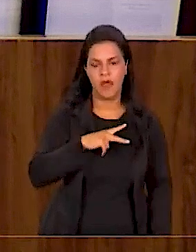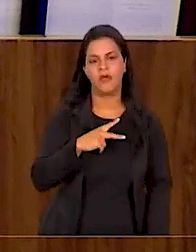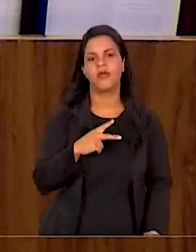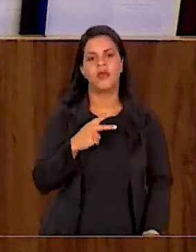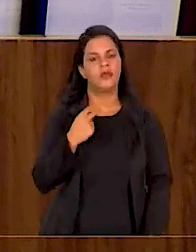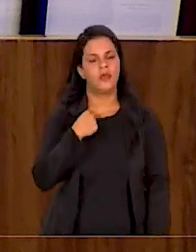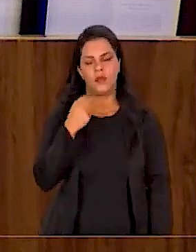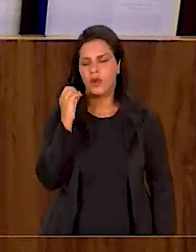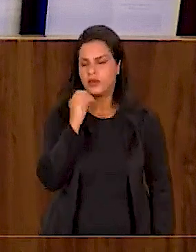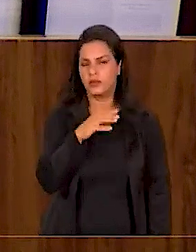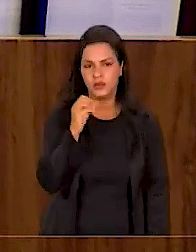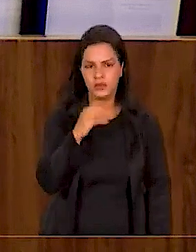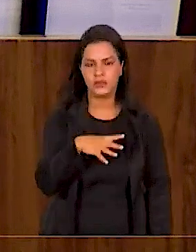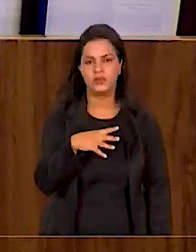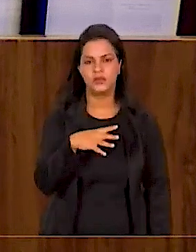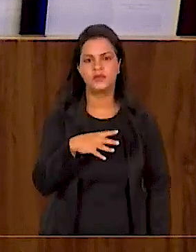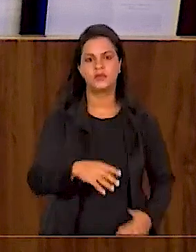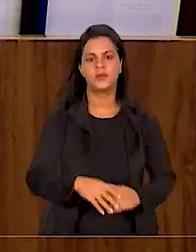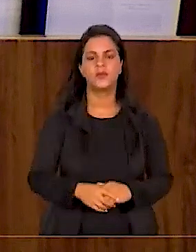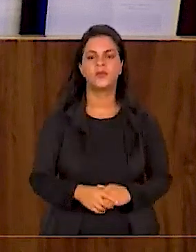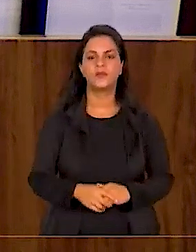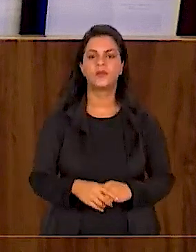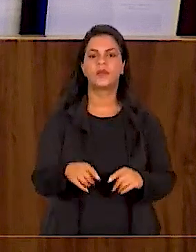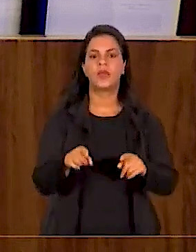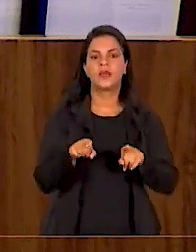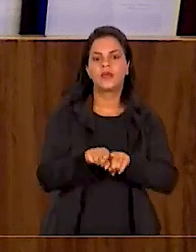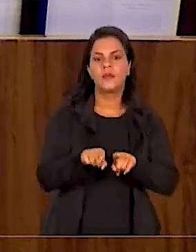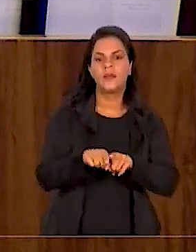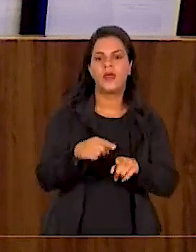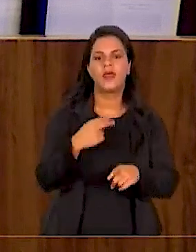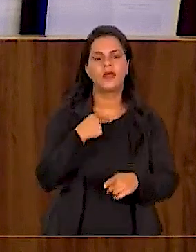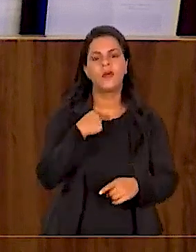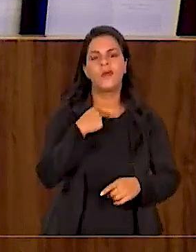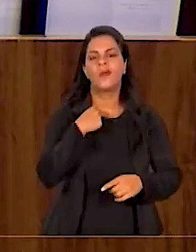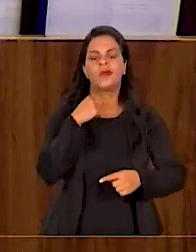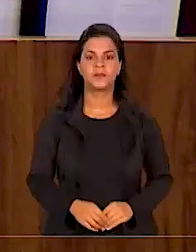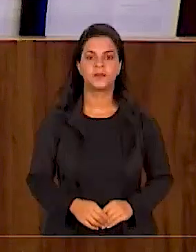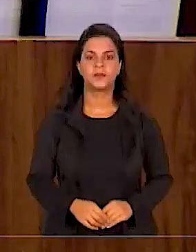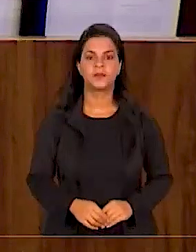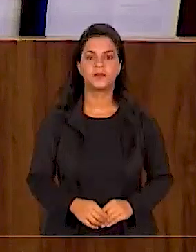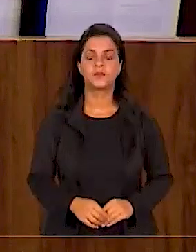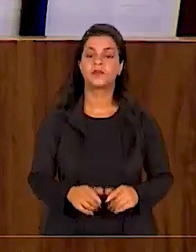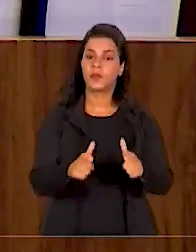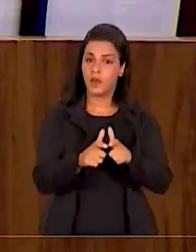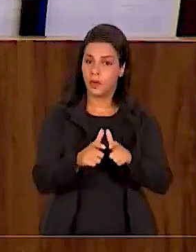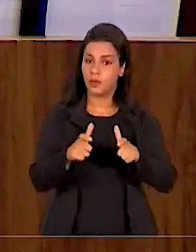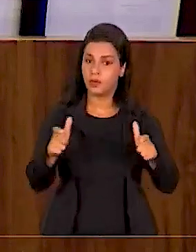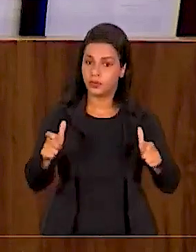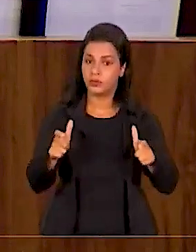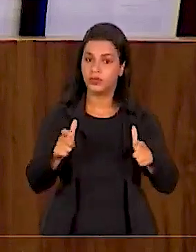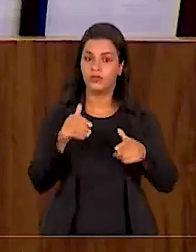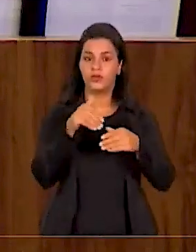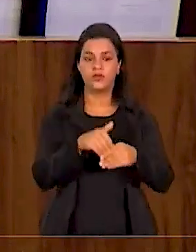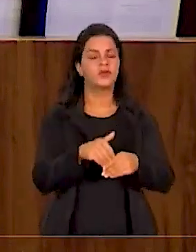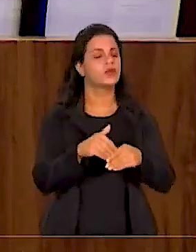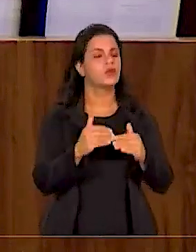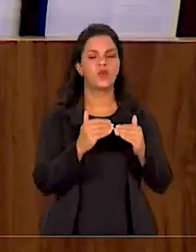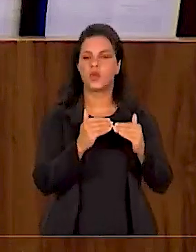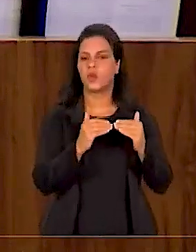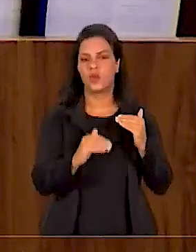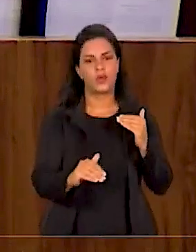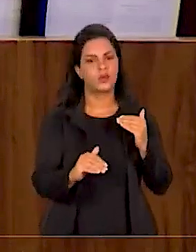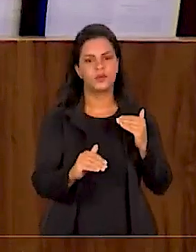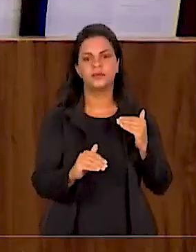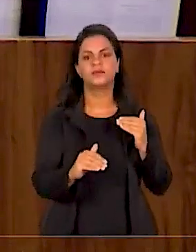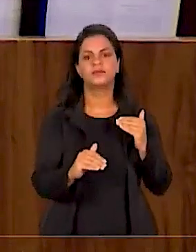que a associação de nomes a estabelecimentos ou instituições já é comum no Brasil, especialmente em eleições municipais,